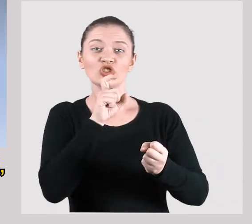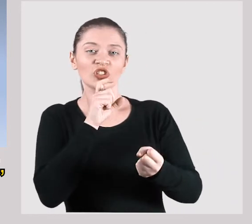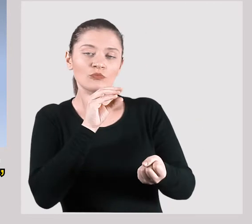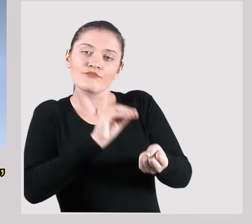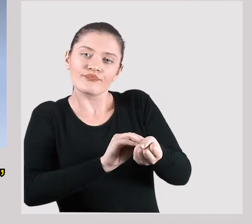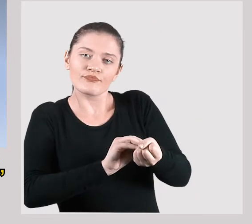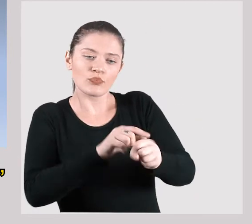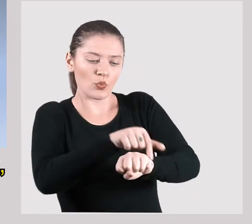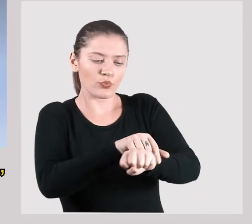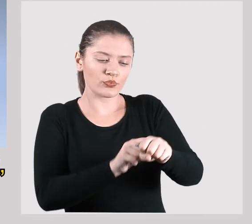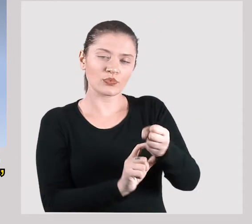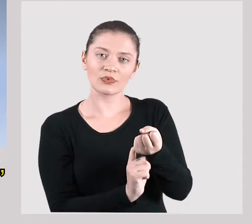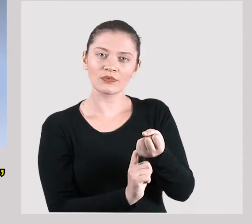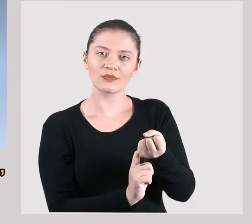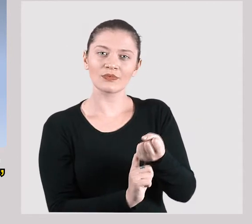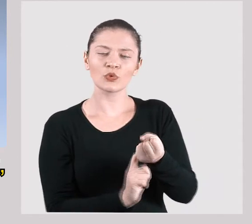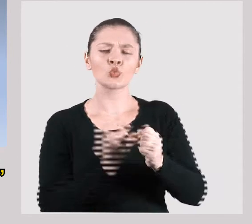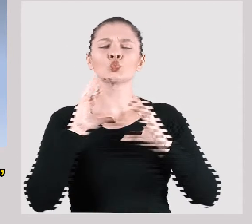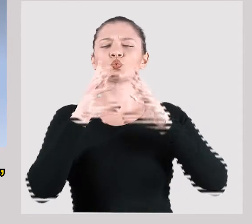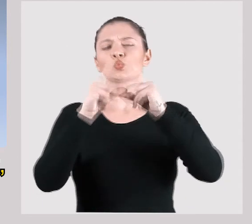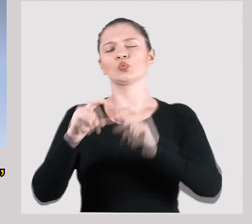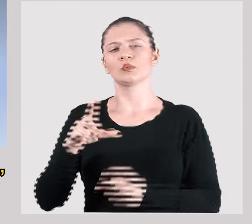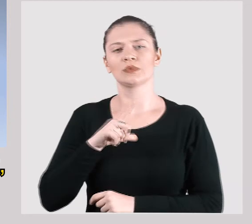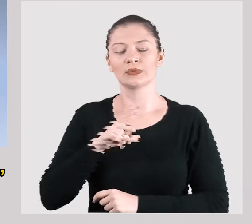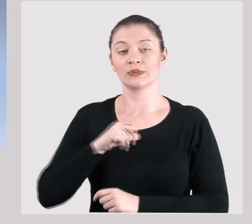está na internet, isso influencia os jovens. Né? Então,